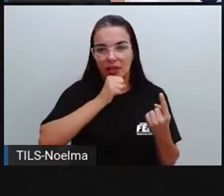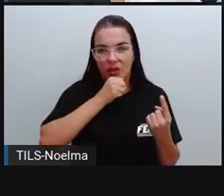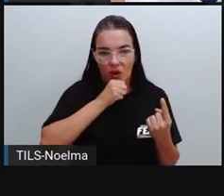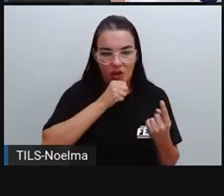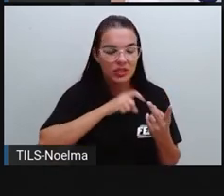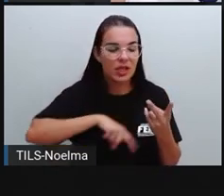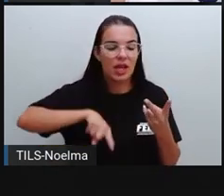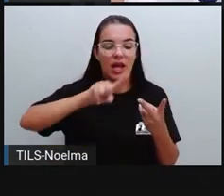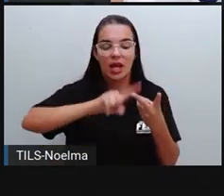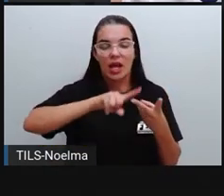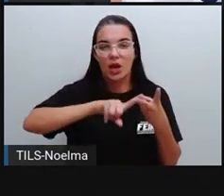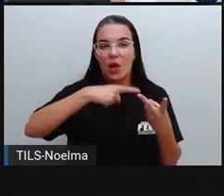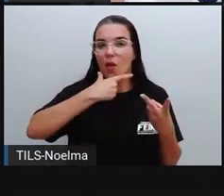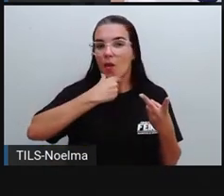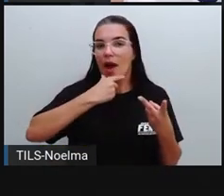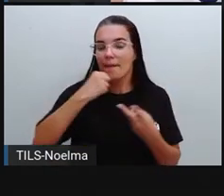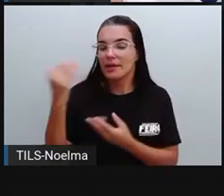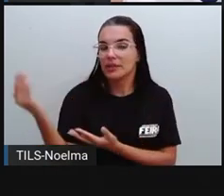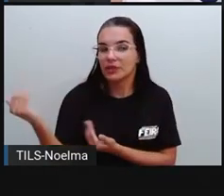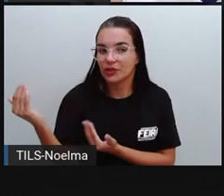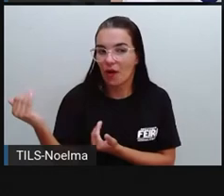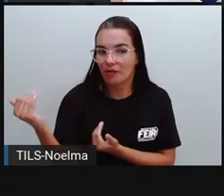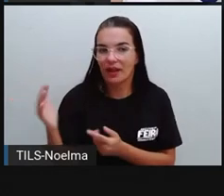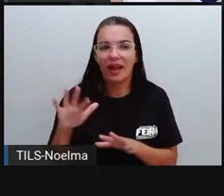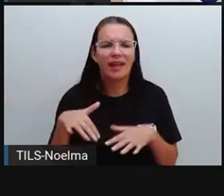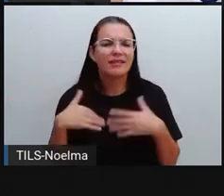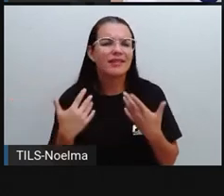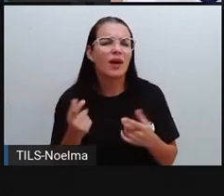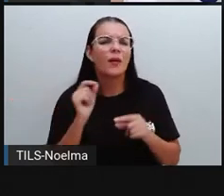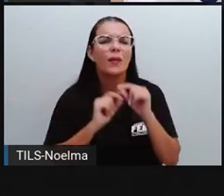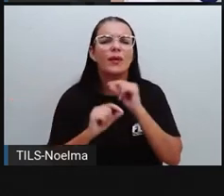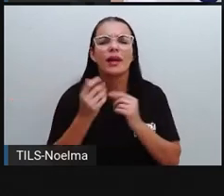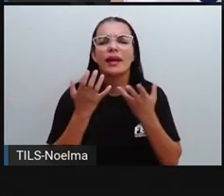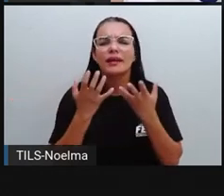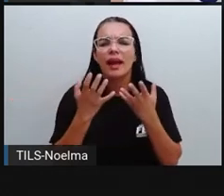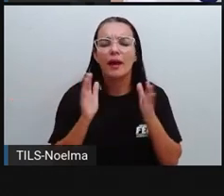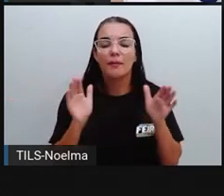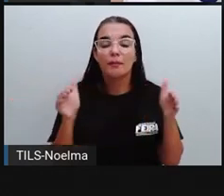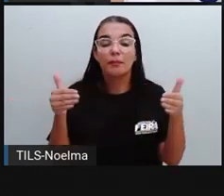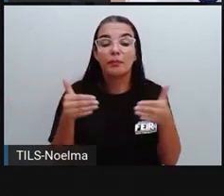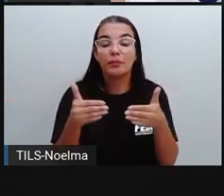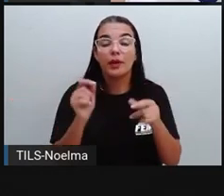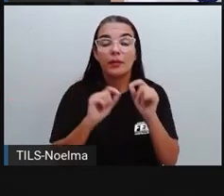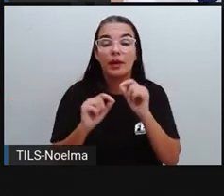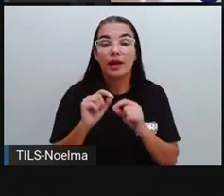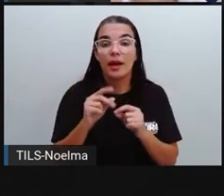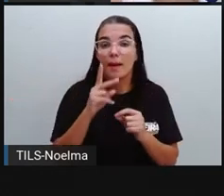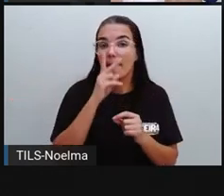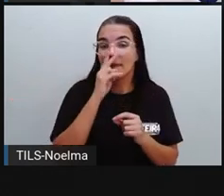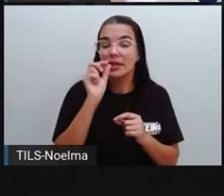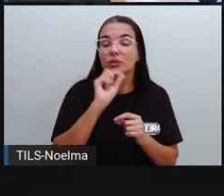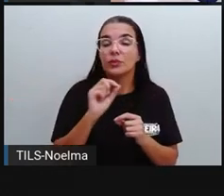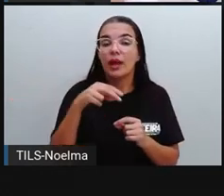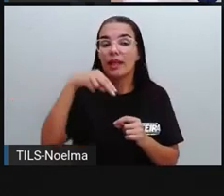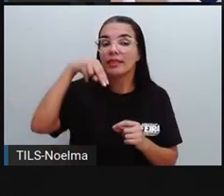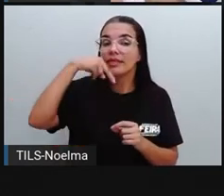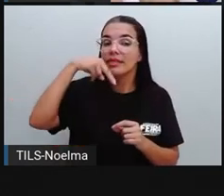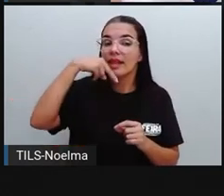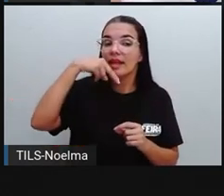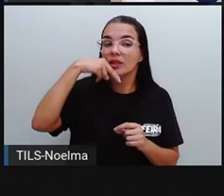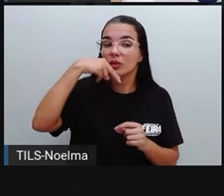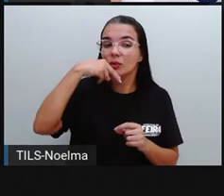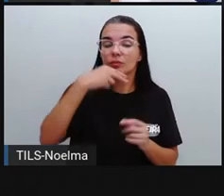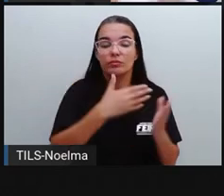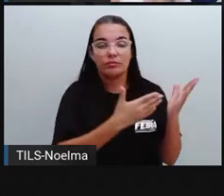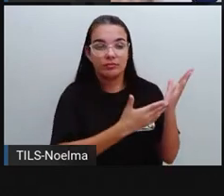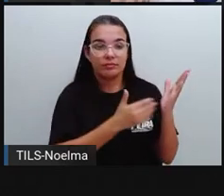um rapaz mais jovem. Então, provavelmente, esse rapaz é neto, ele está aqui representando, né, o